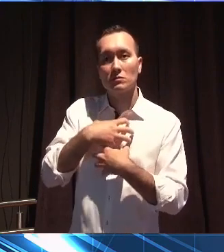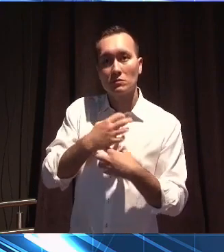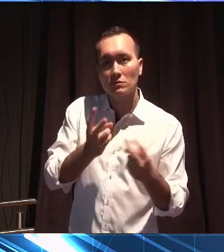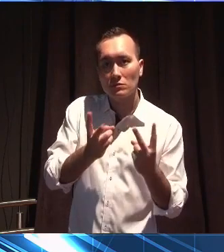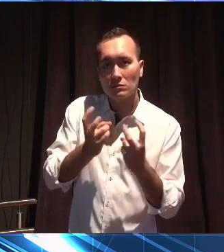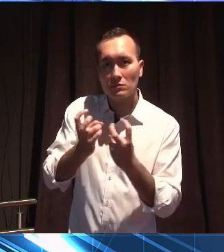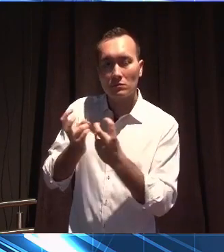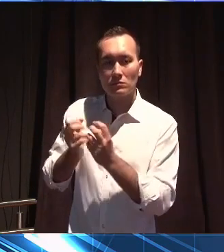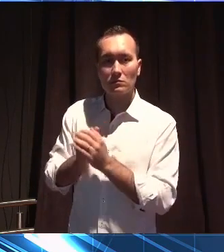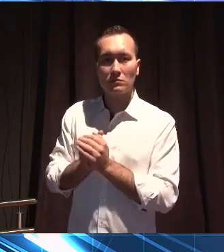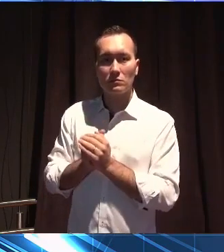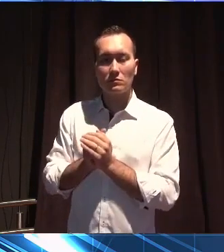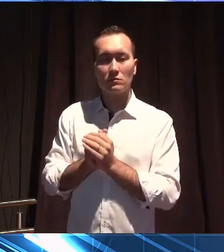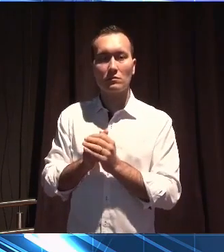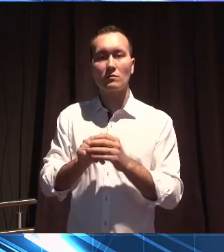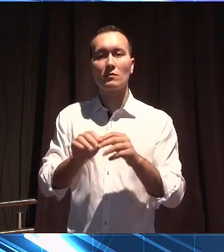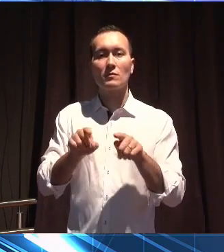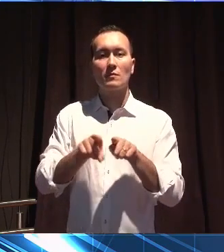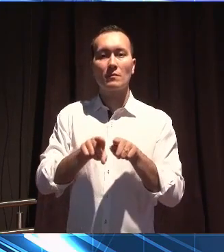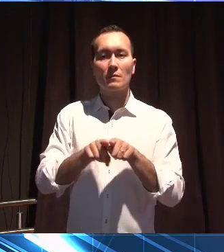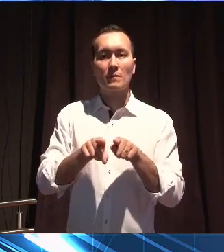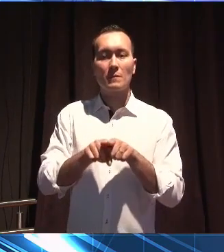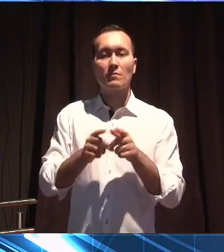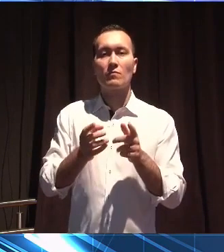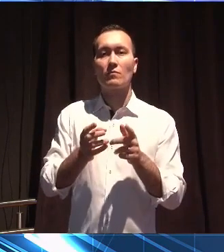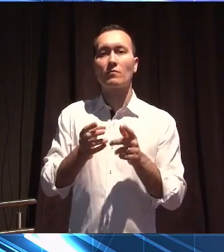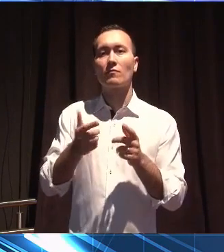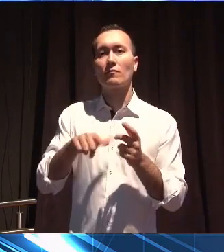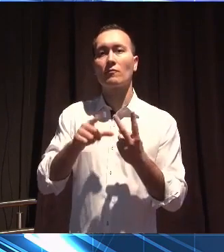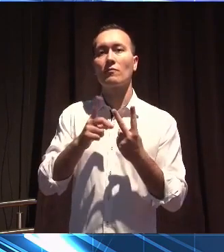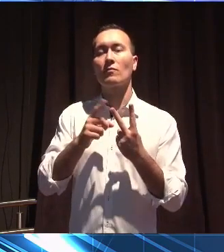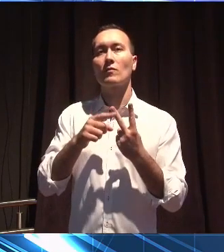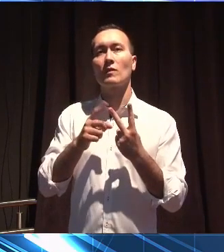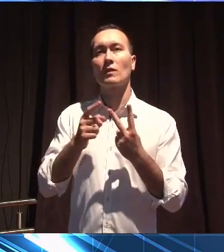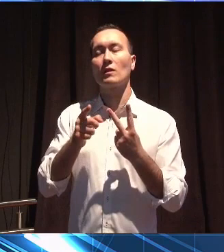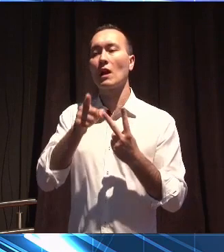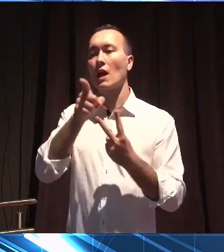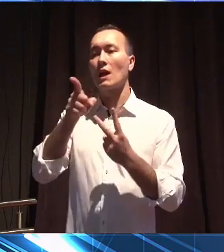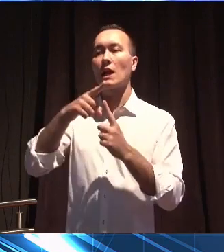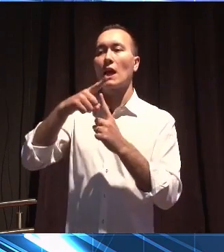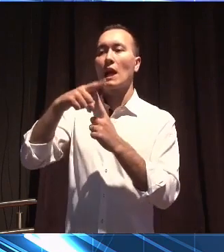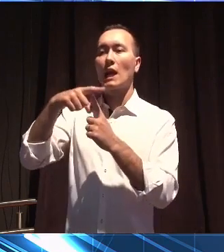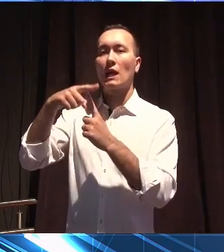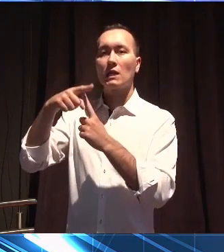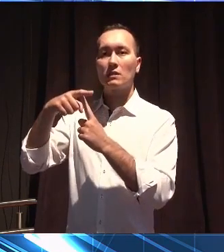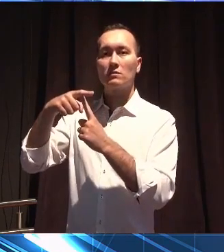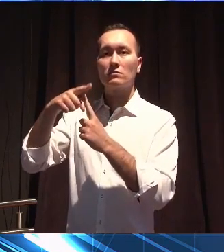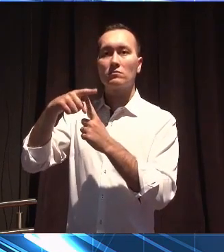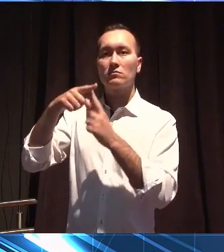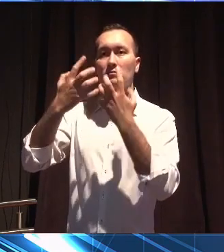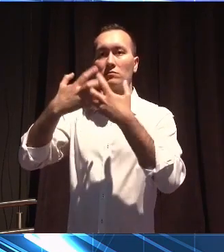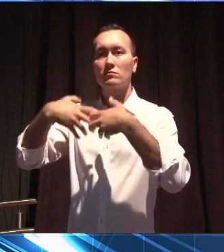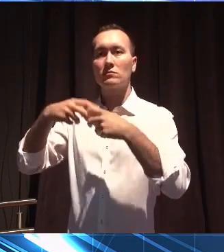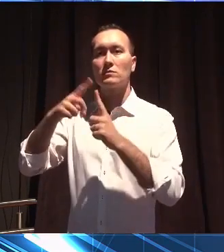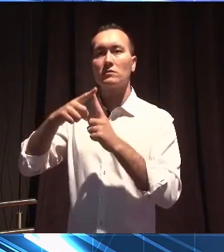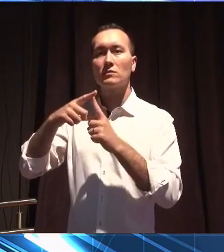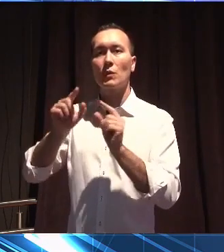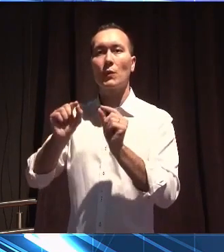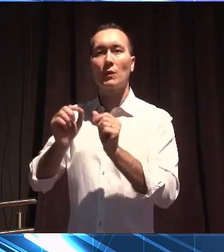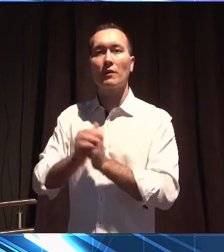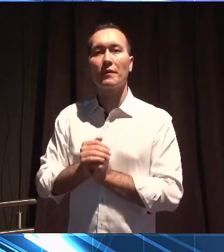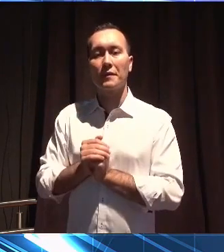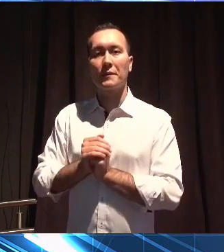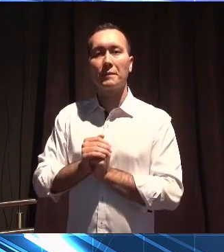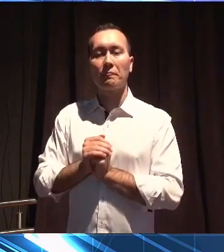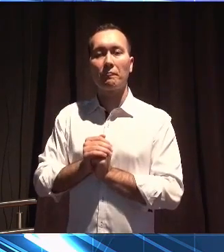exemplo, de fenotipagem digital, então compreender o quão propensa eu estava em alguma situação, quão menos propensa,